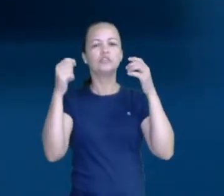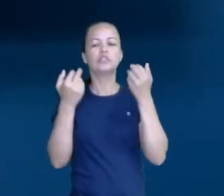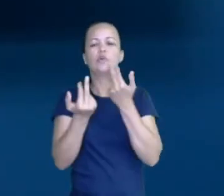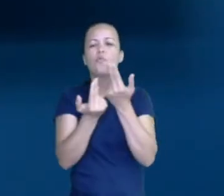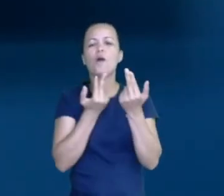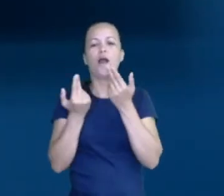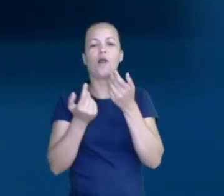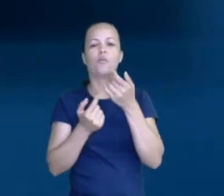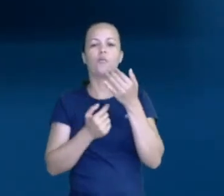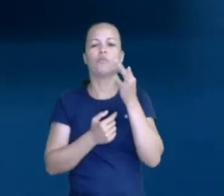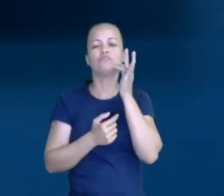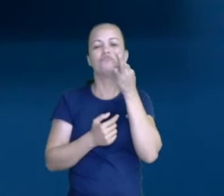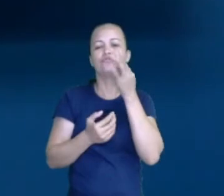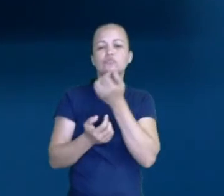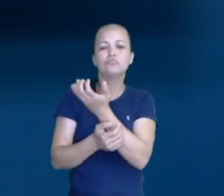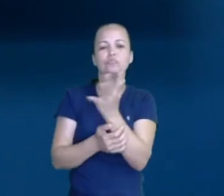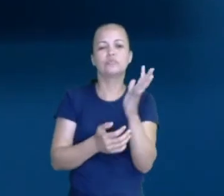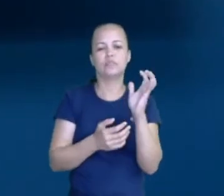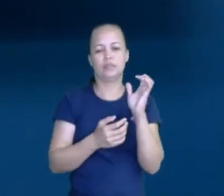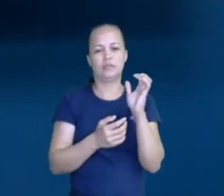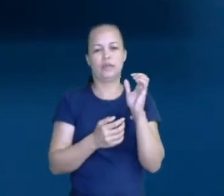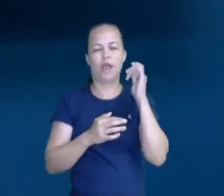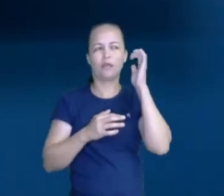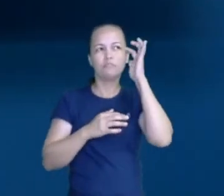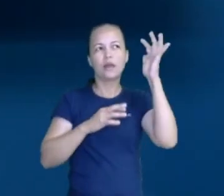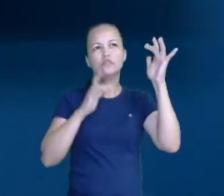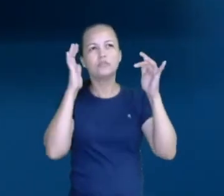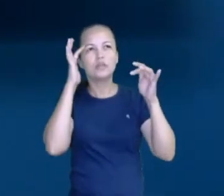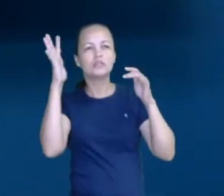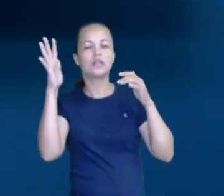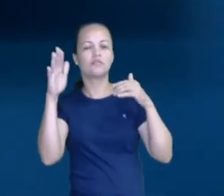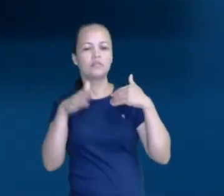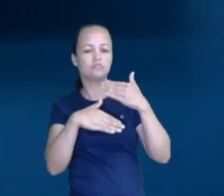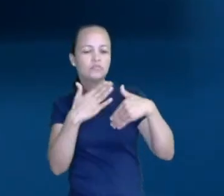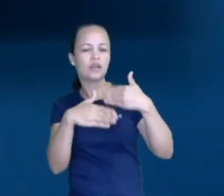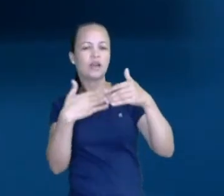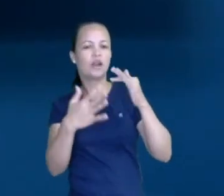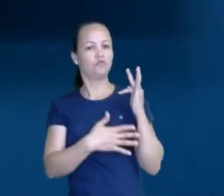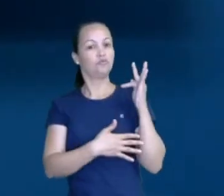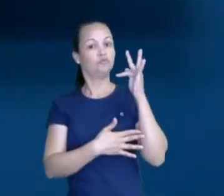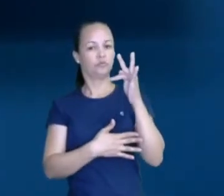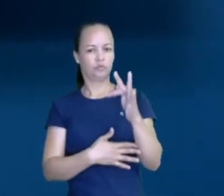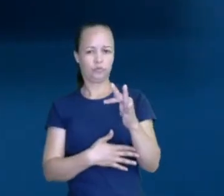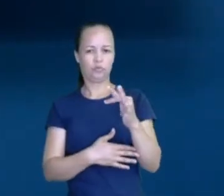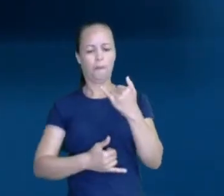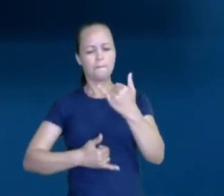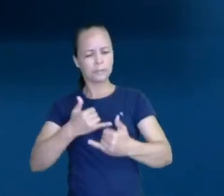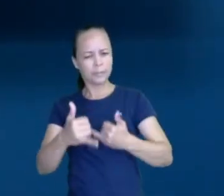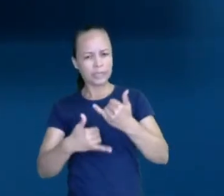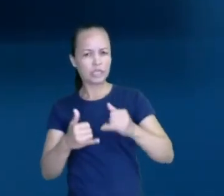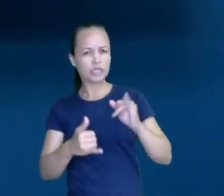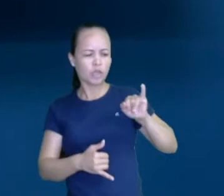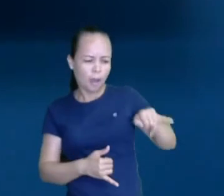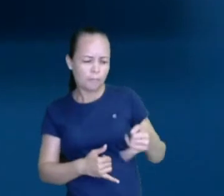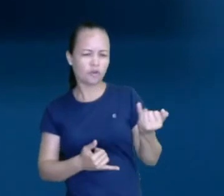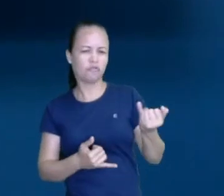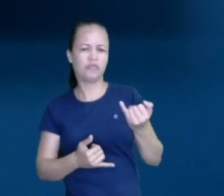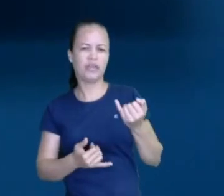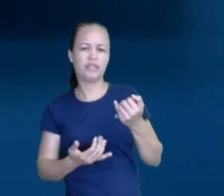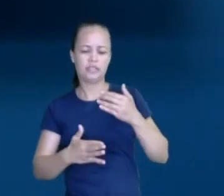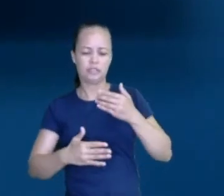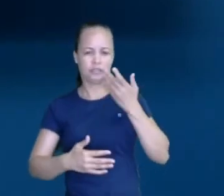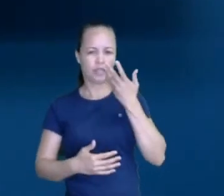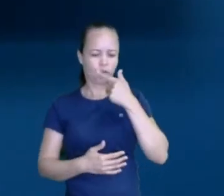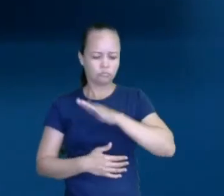Essa imaginação você vai precisar usar lá na frente. Então cultive bastante e brinque bastante e aproveite bastante toda a